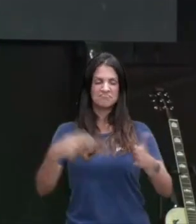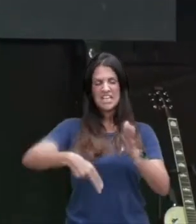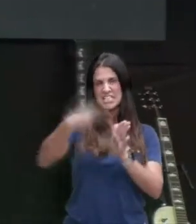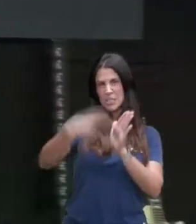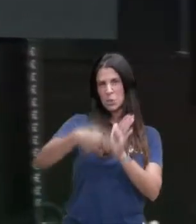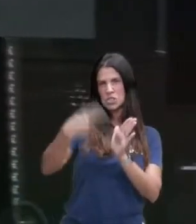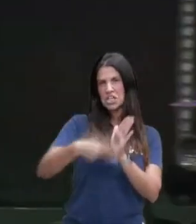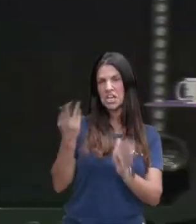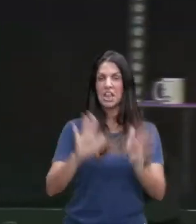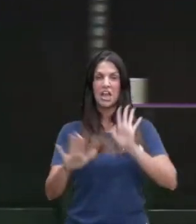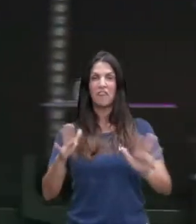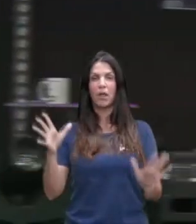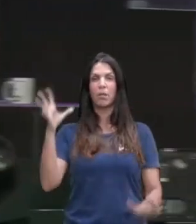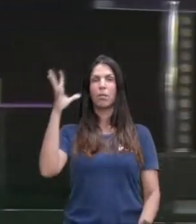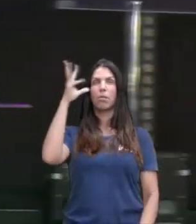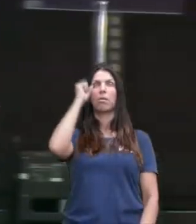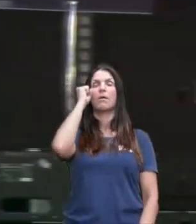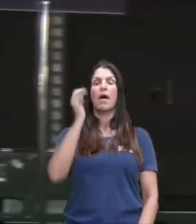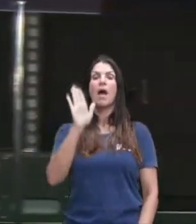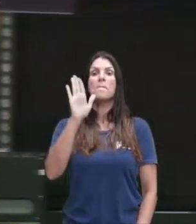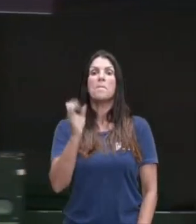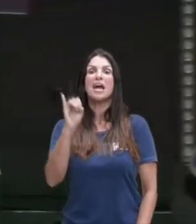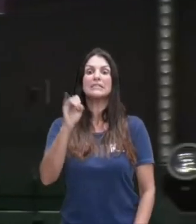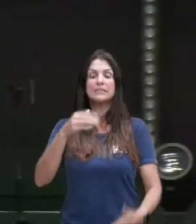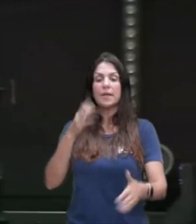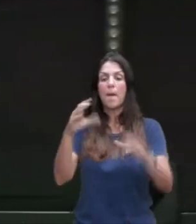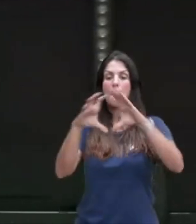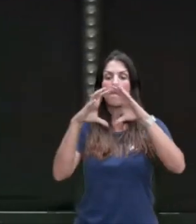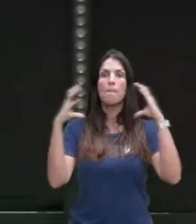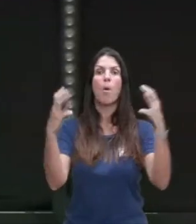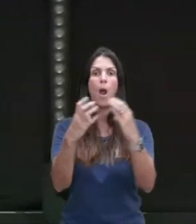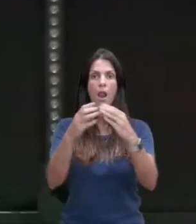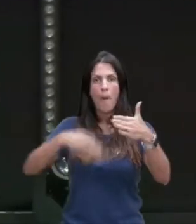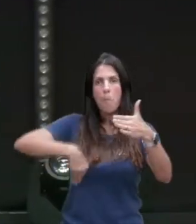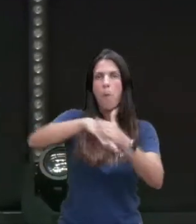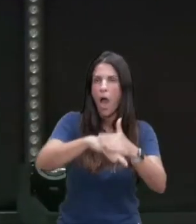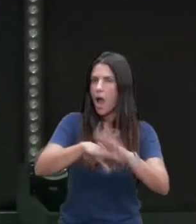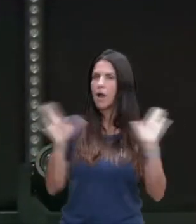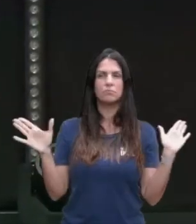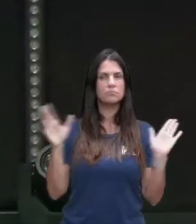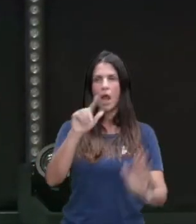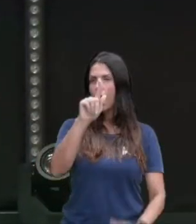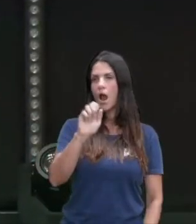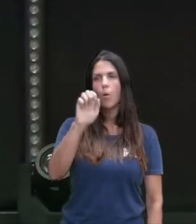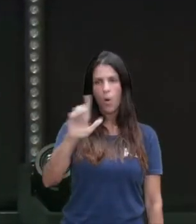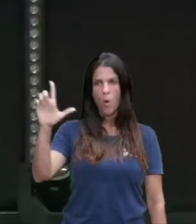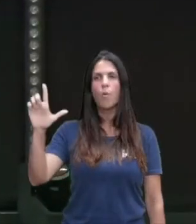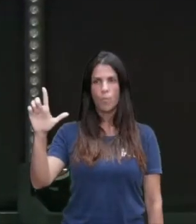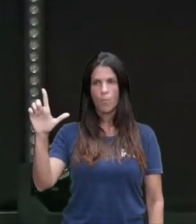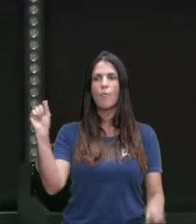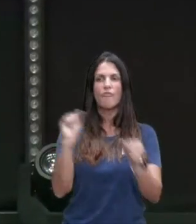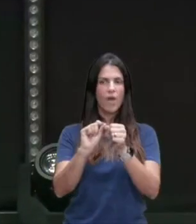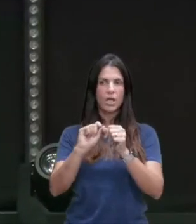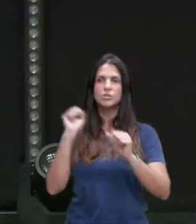e ele descobriu onde estava o Skill o talento habilidade dele mas isso não é